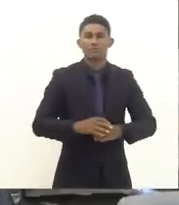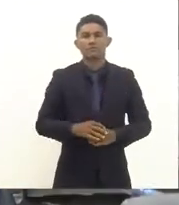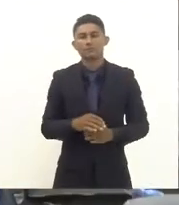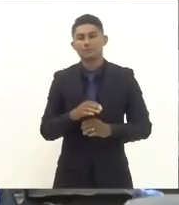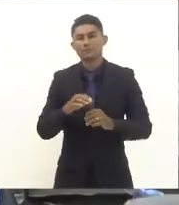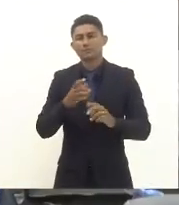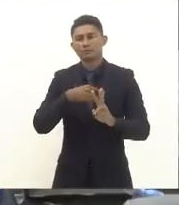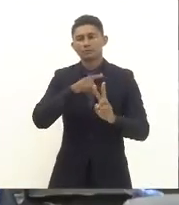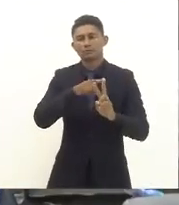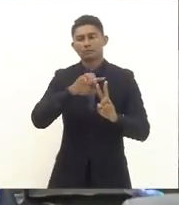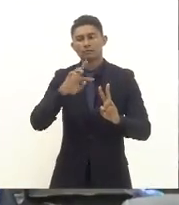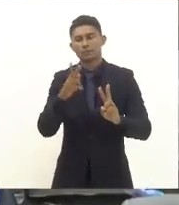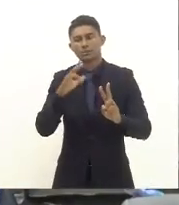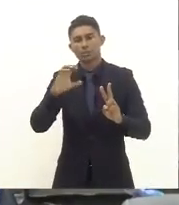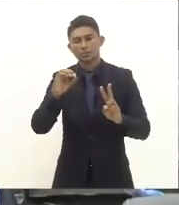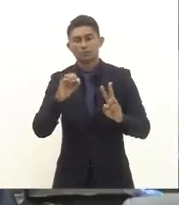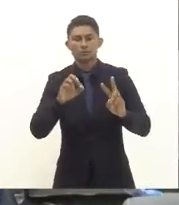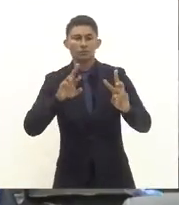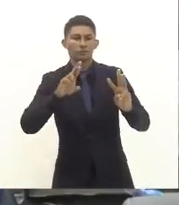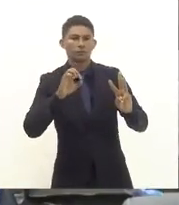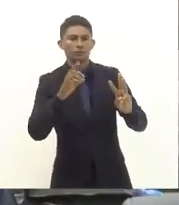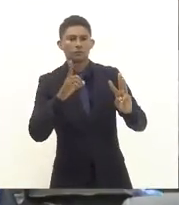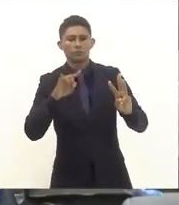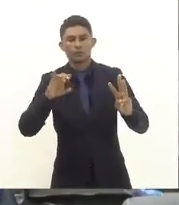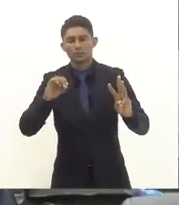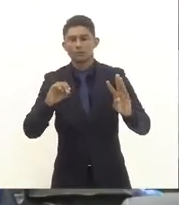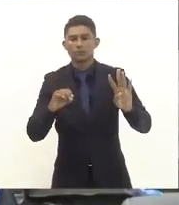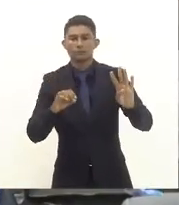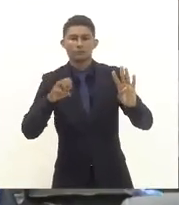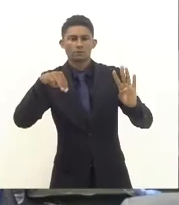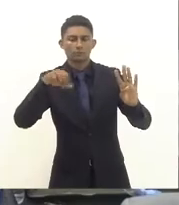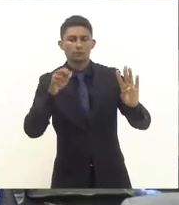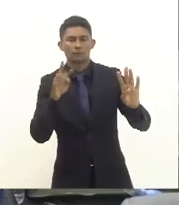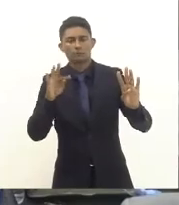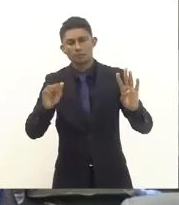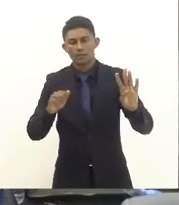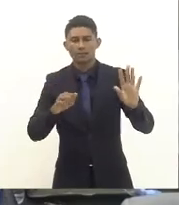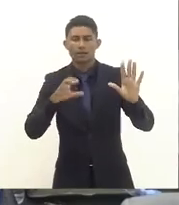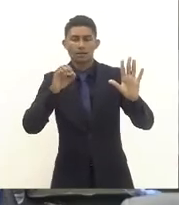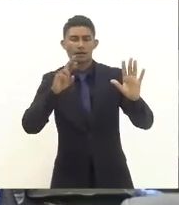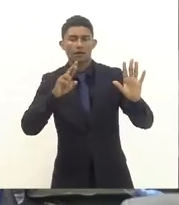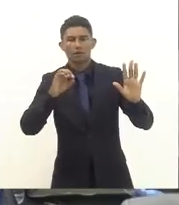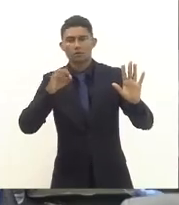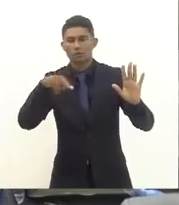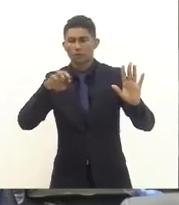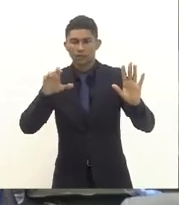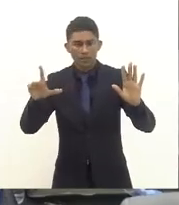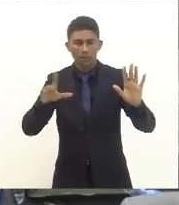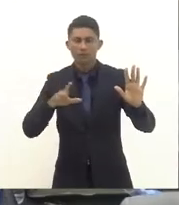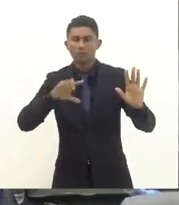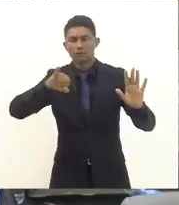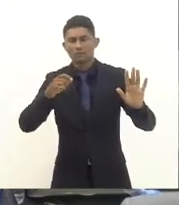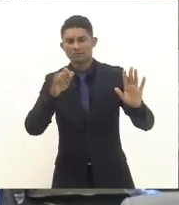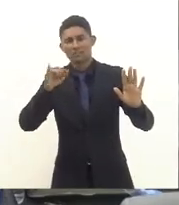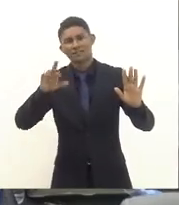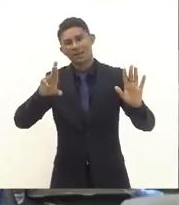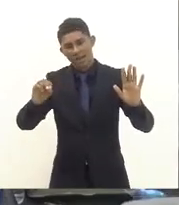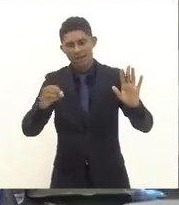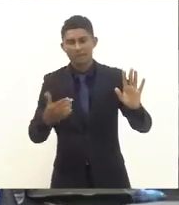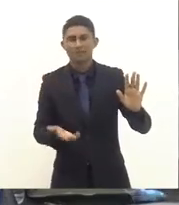Chico Machado Rodrigo Amorim Deputado Coronel já Rocha Coronel Jairo Coronel Jairo